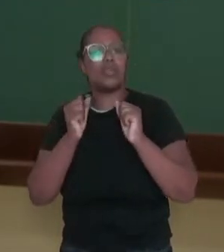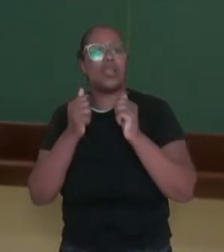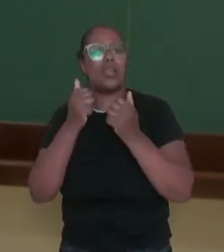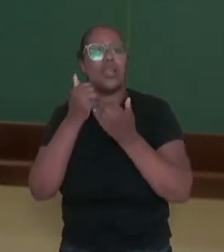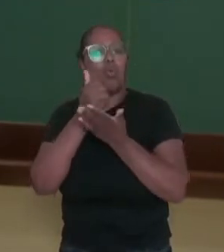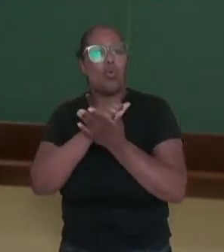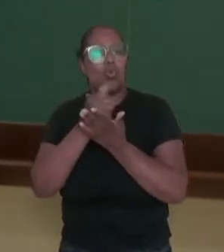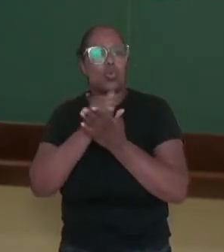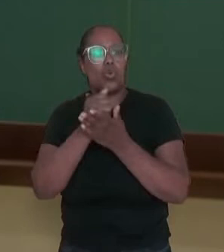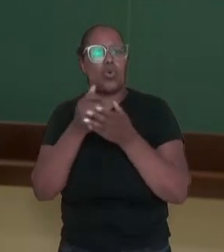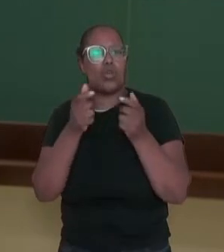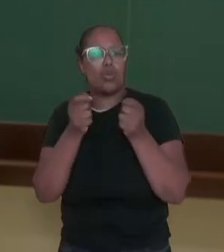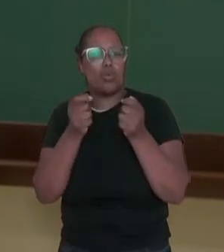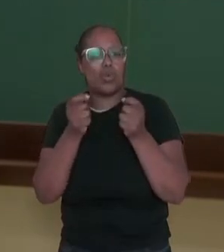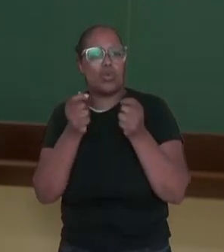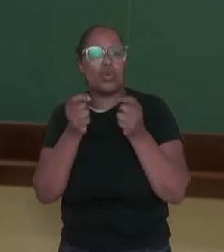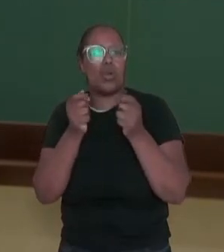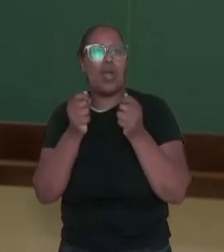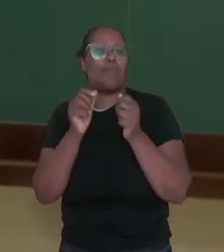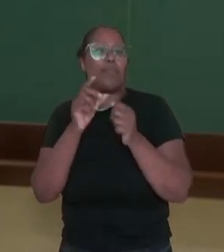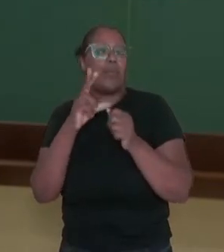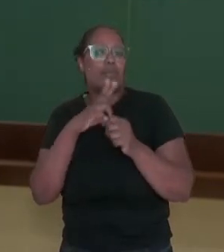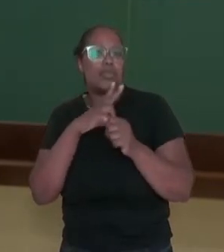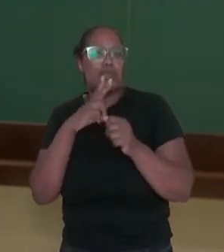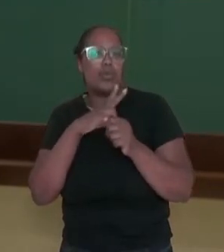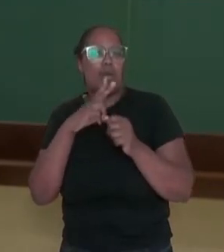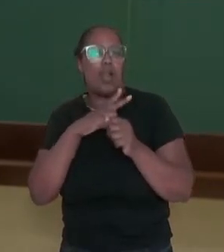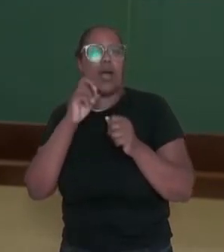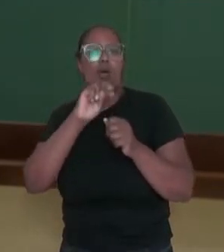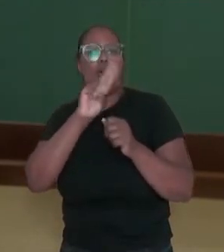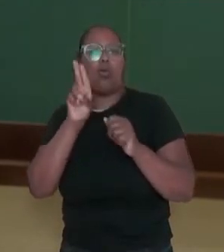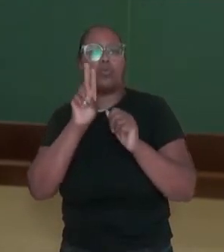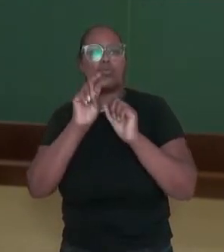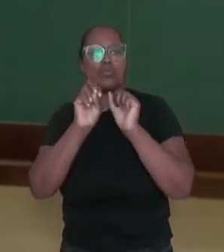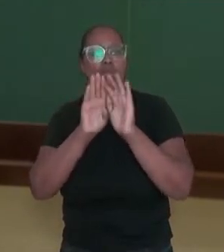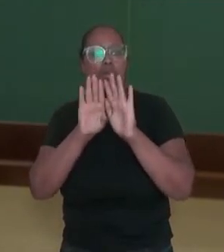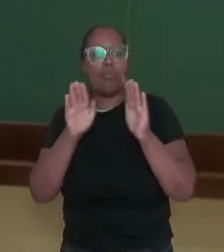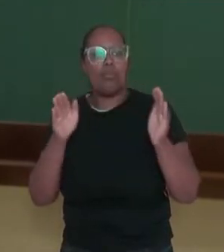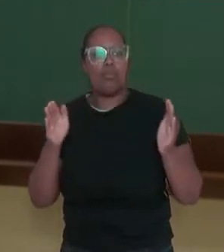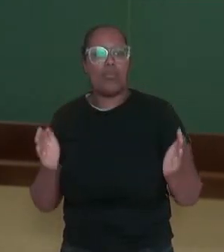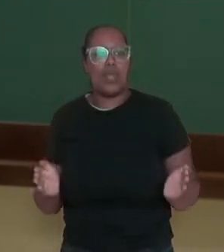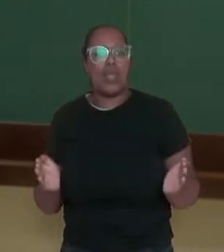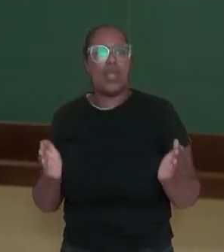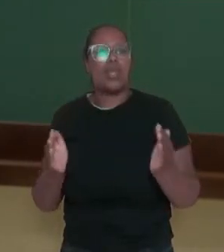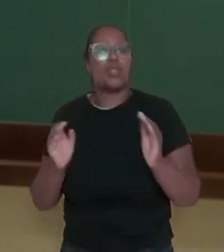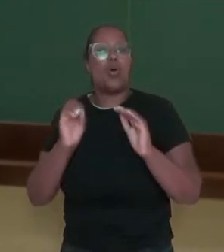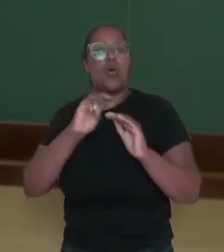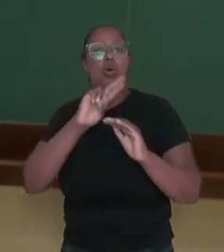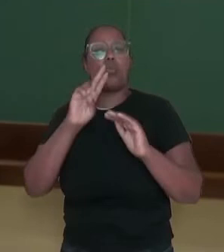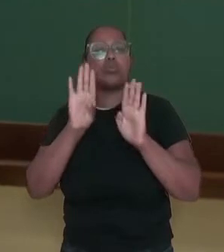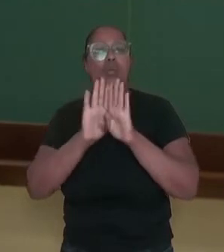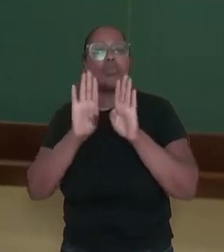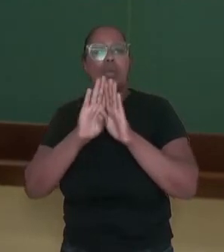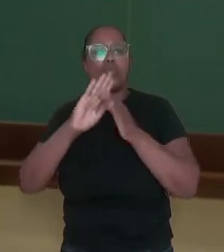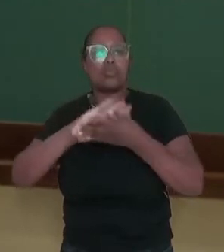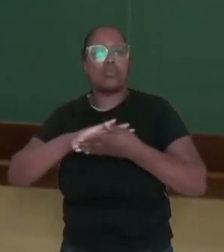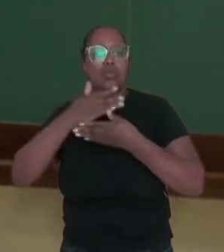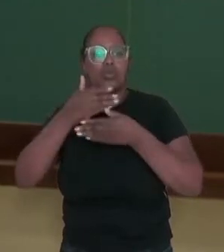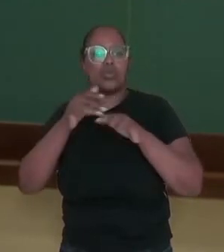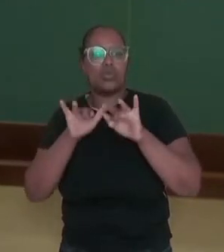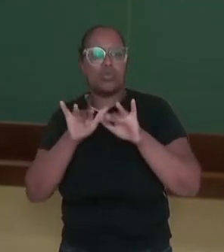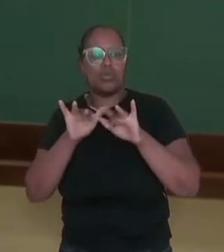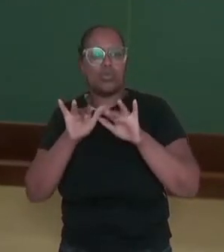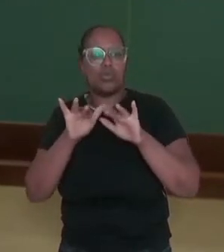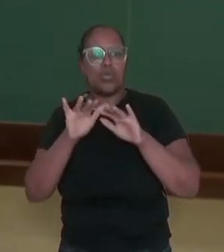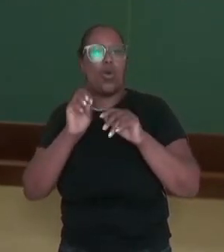computadores pessoais, de mesa, né? Tanto aqueles computadores de torre ou notebook, mas